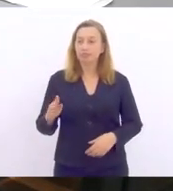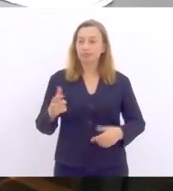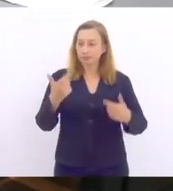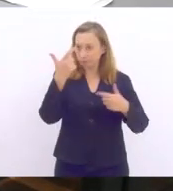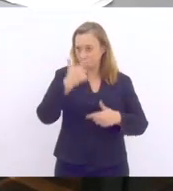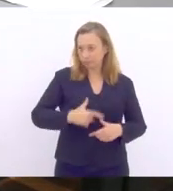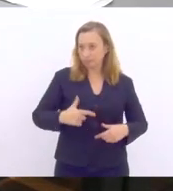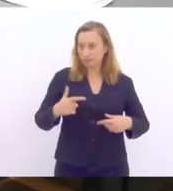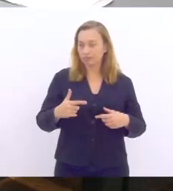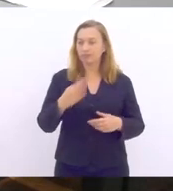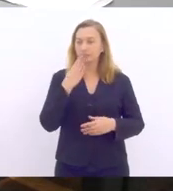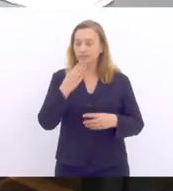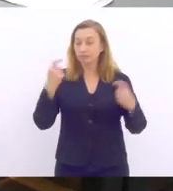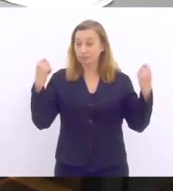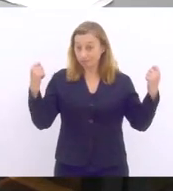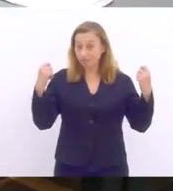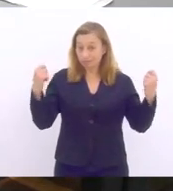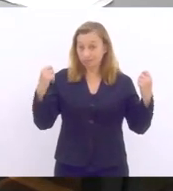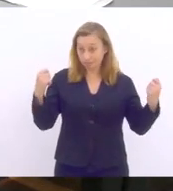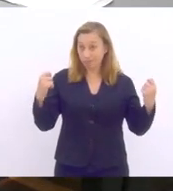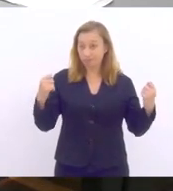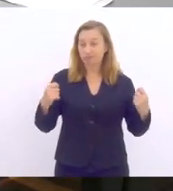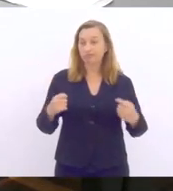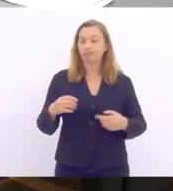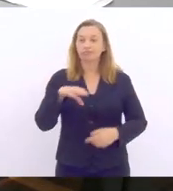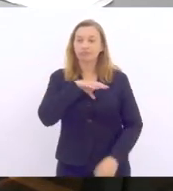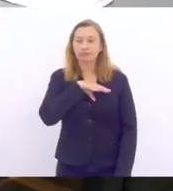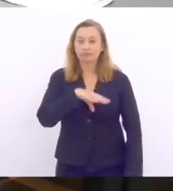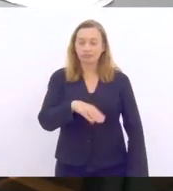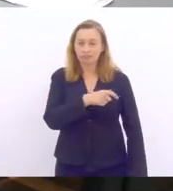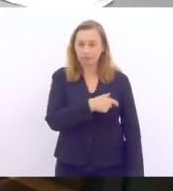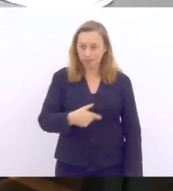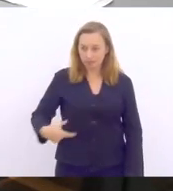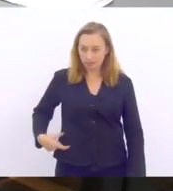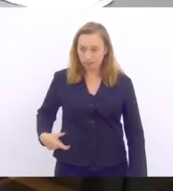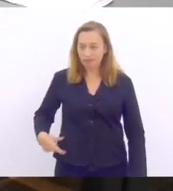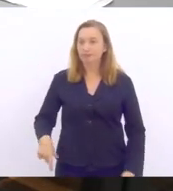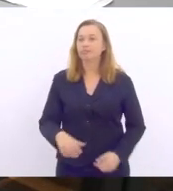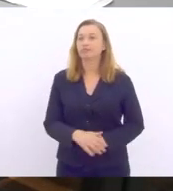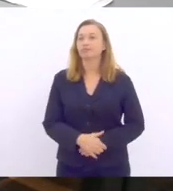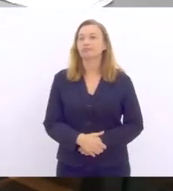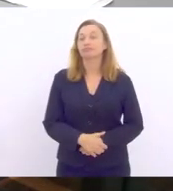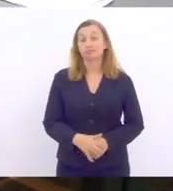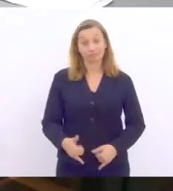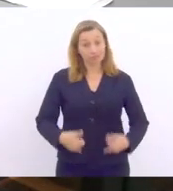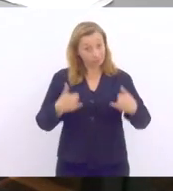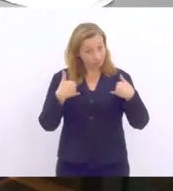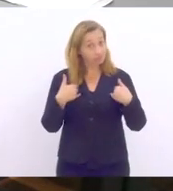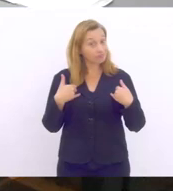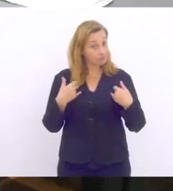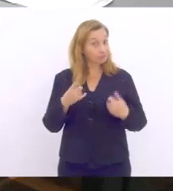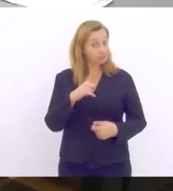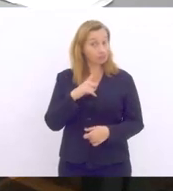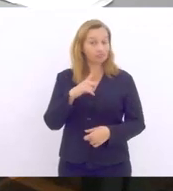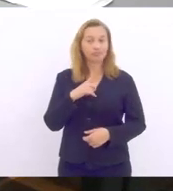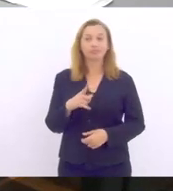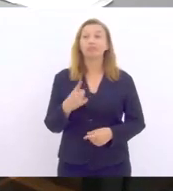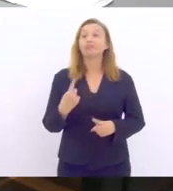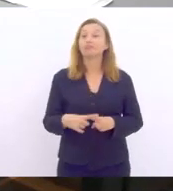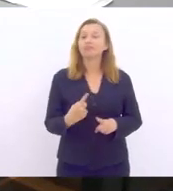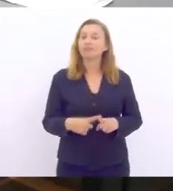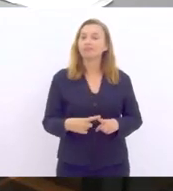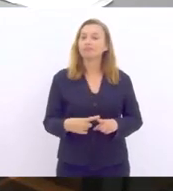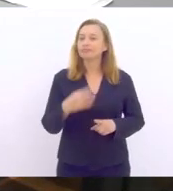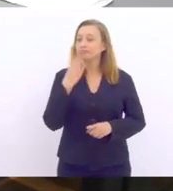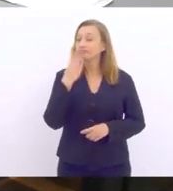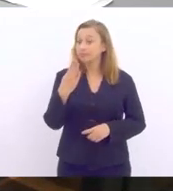um veterano torcedor. Sou torcedor do Vasco da Gama. E, aliás, tenho muito orgulho disso, porque o meu